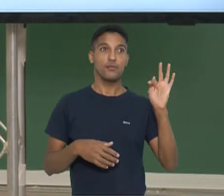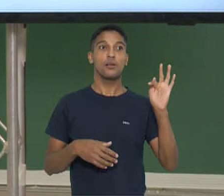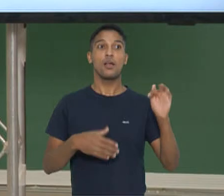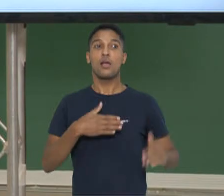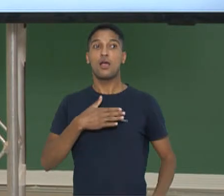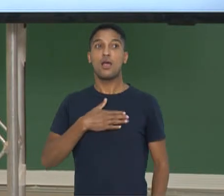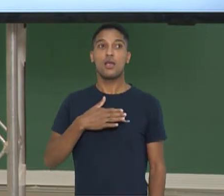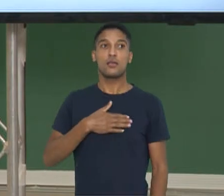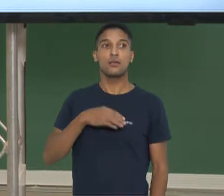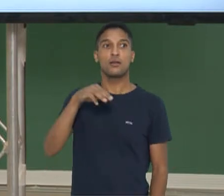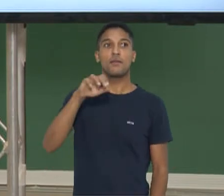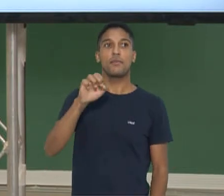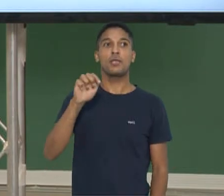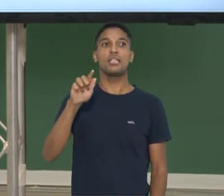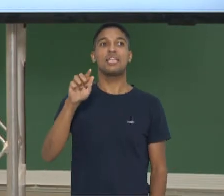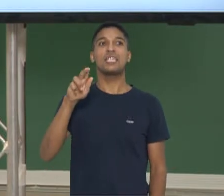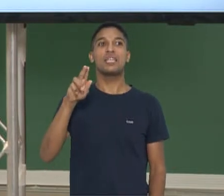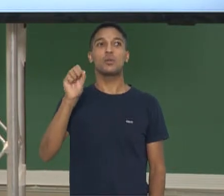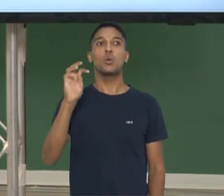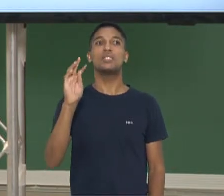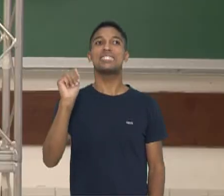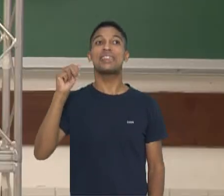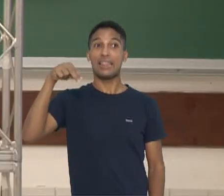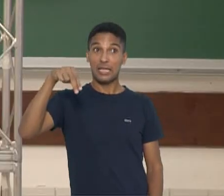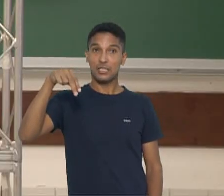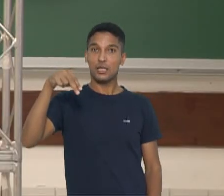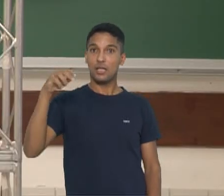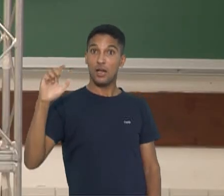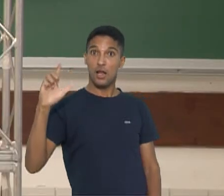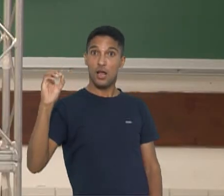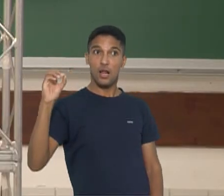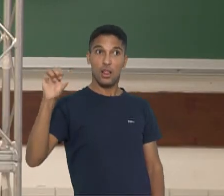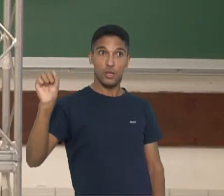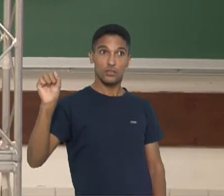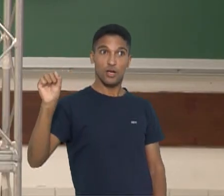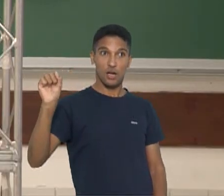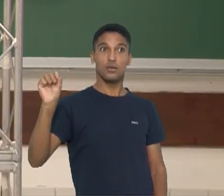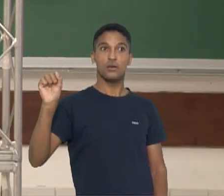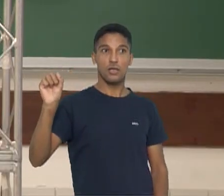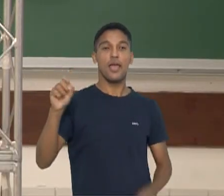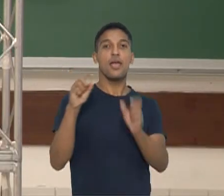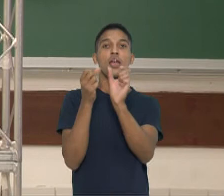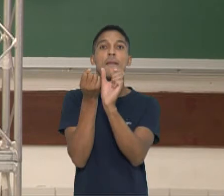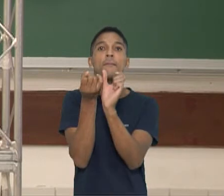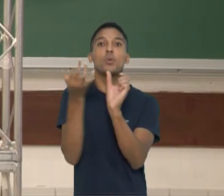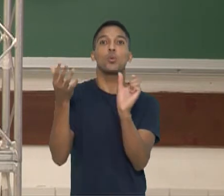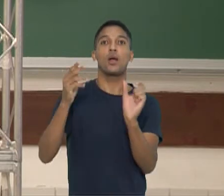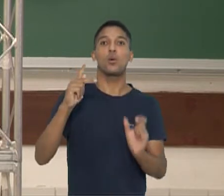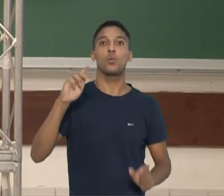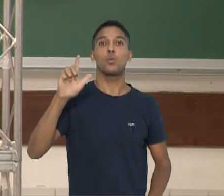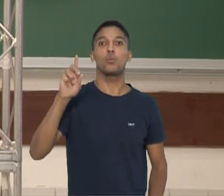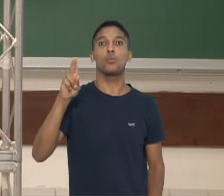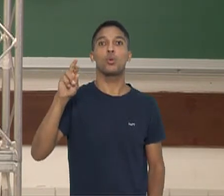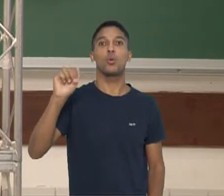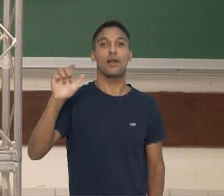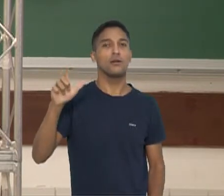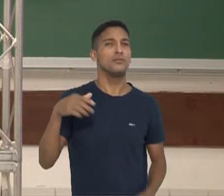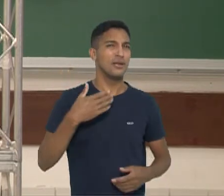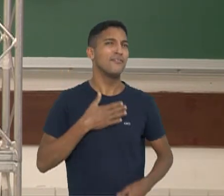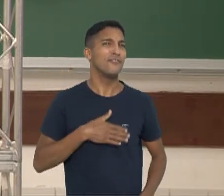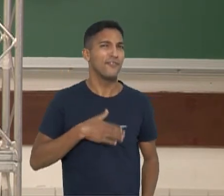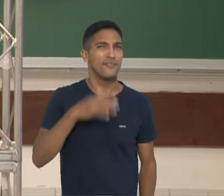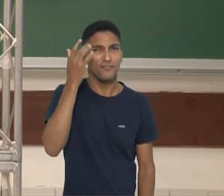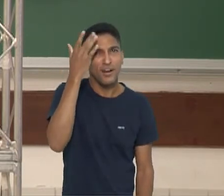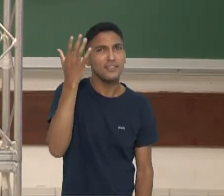Me gustan, no plural. Tranquilo? Eu creio que sim. Sí. É muito, muito tranquilo.